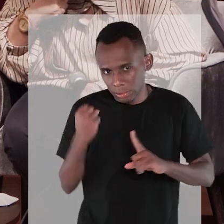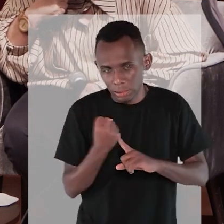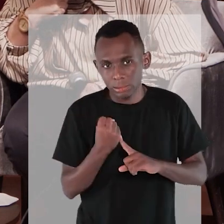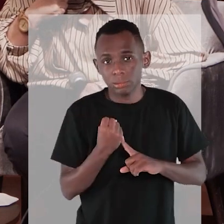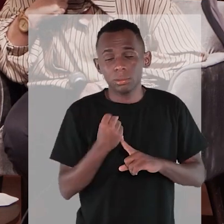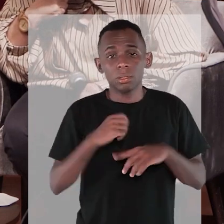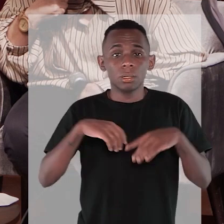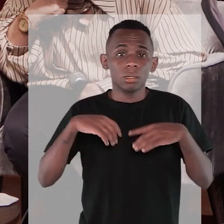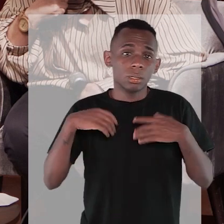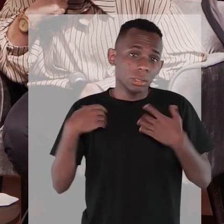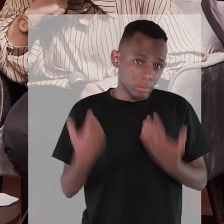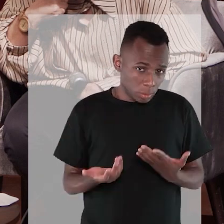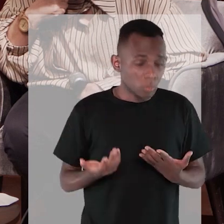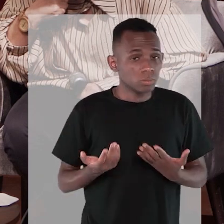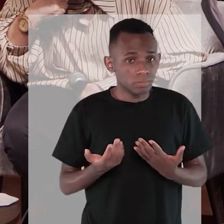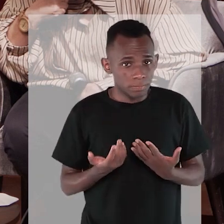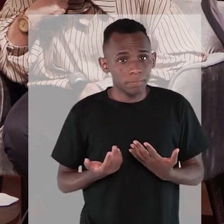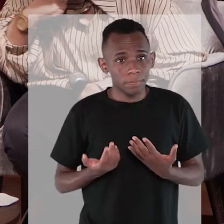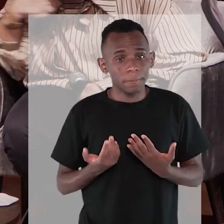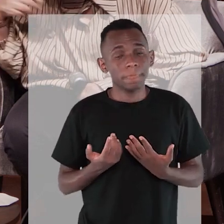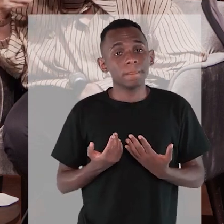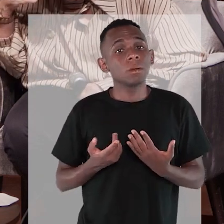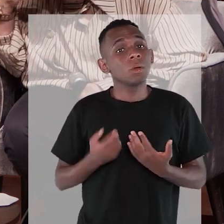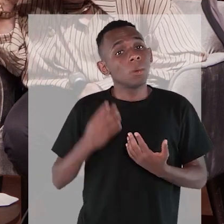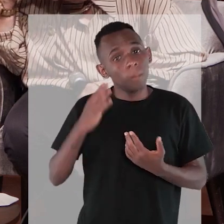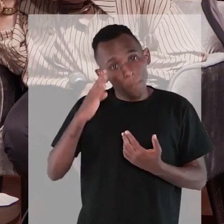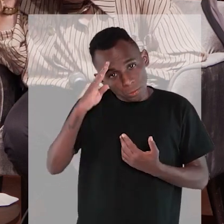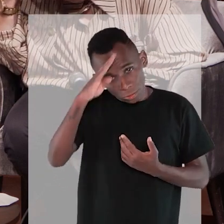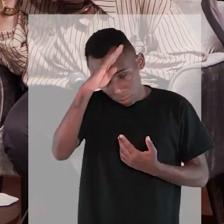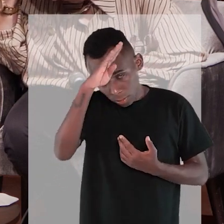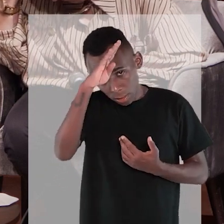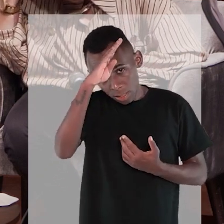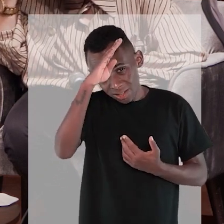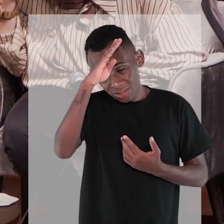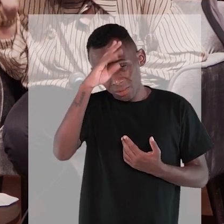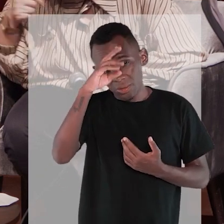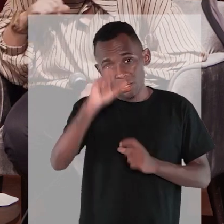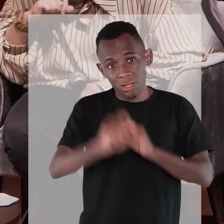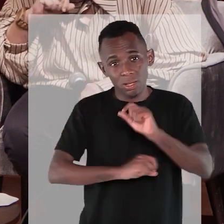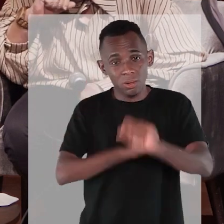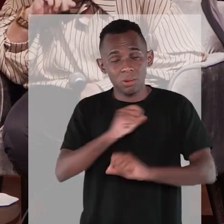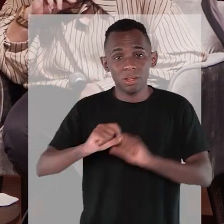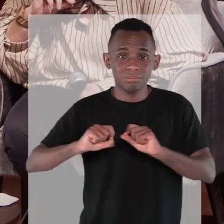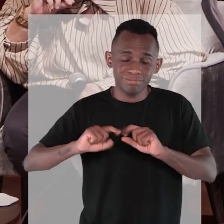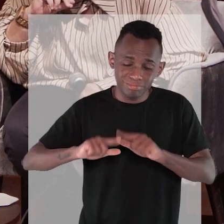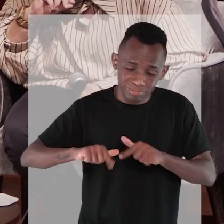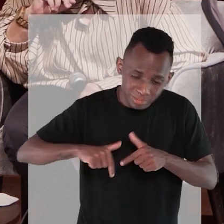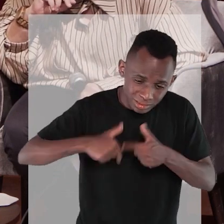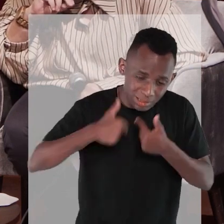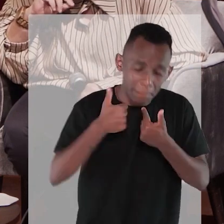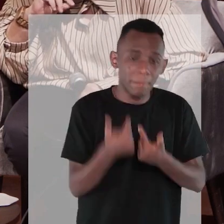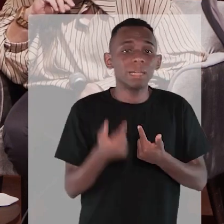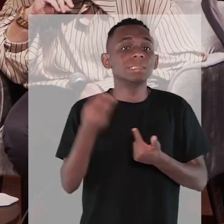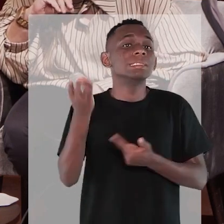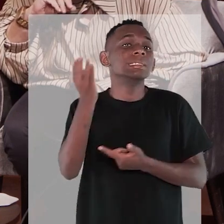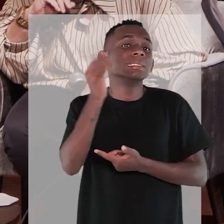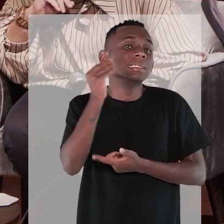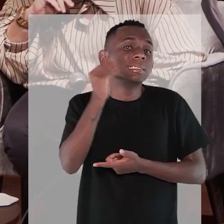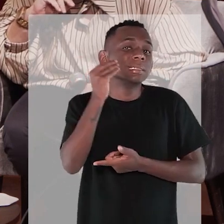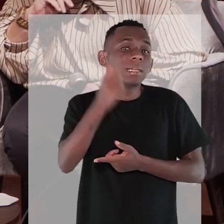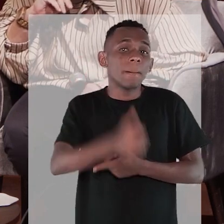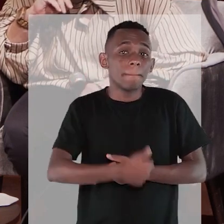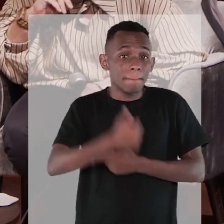Então, o fato de que o nosso atual presidente tenha fracassado na primeira tentativa